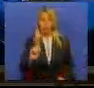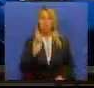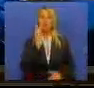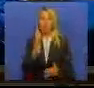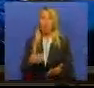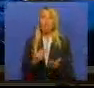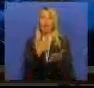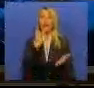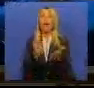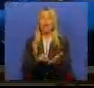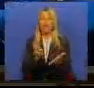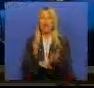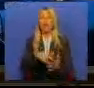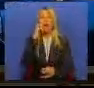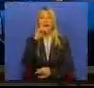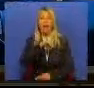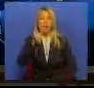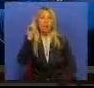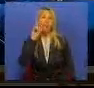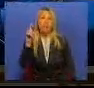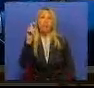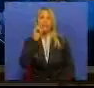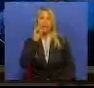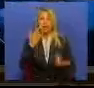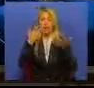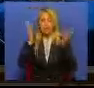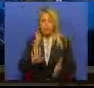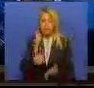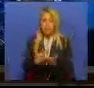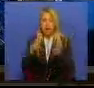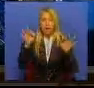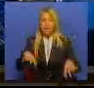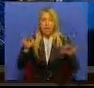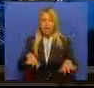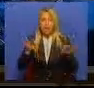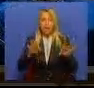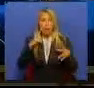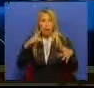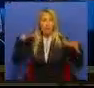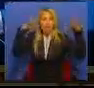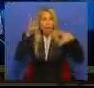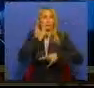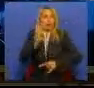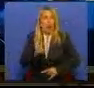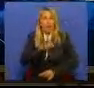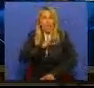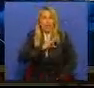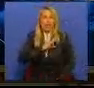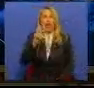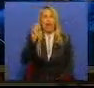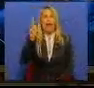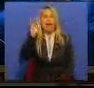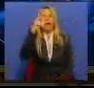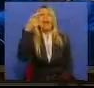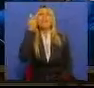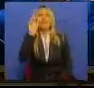razão àqueles que defendiam que era preciso acabar com o fantasma do Sr. Reitor e dar às escolas organização